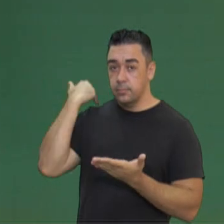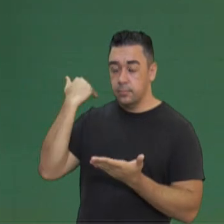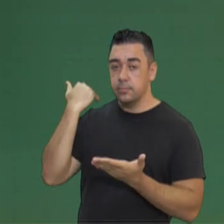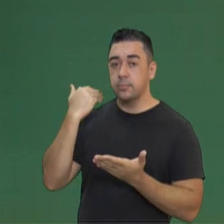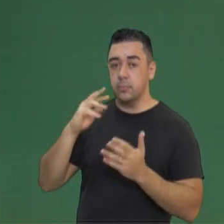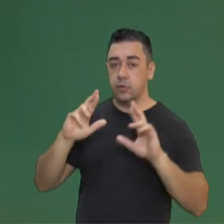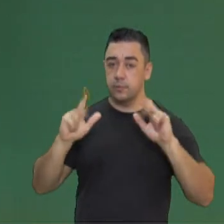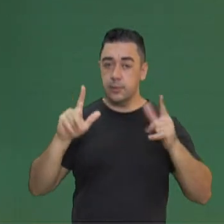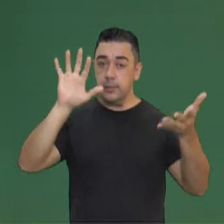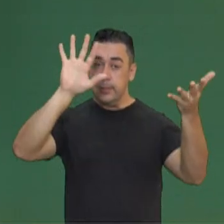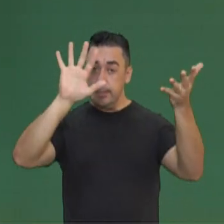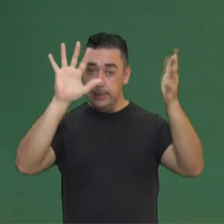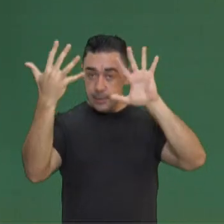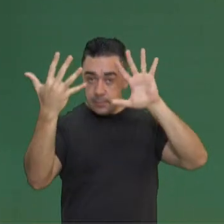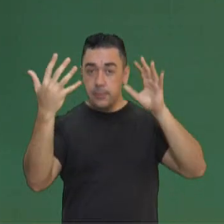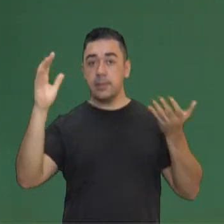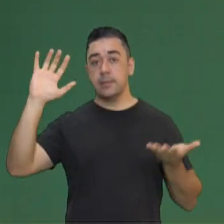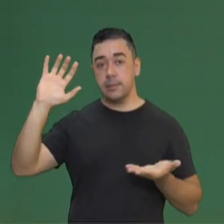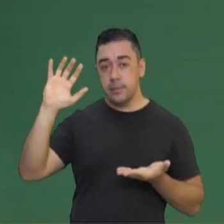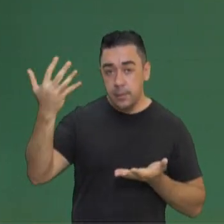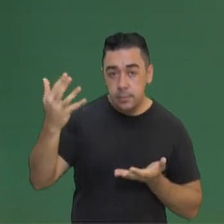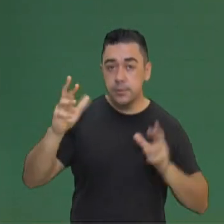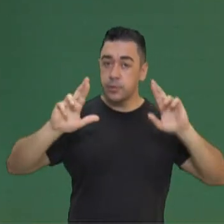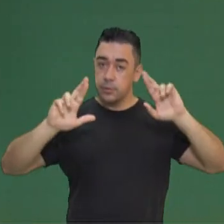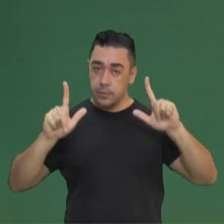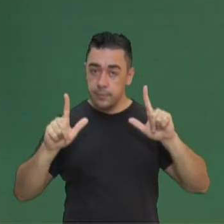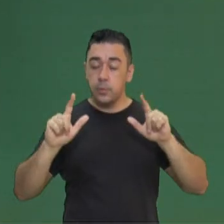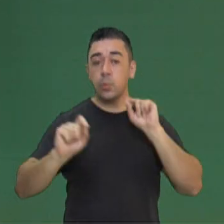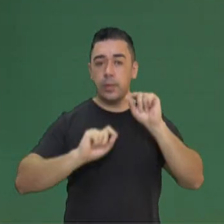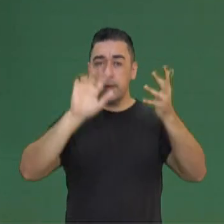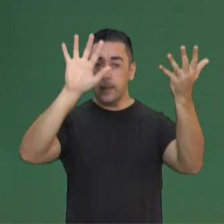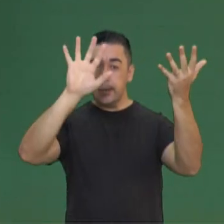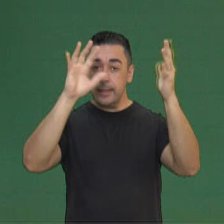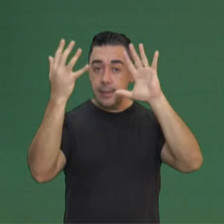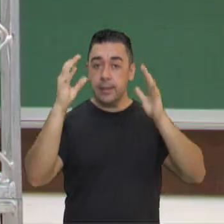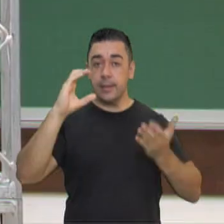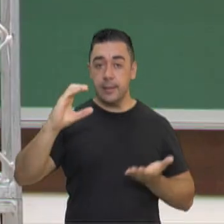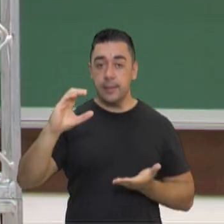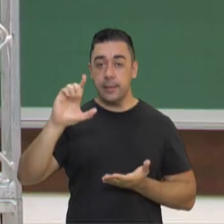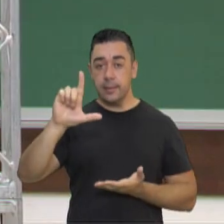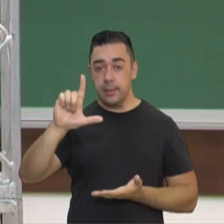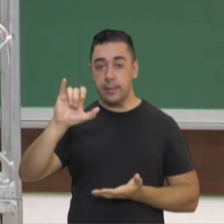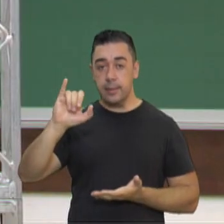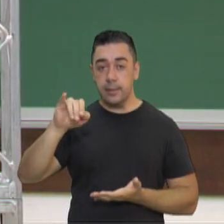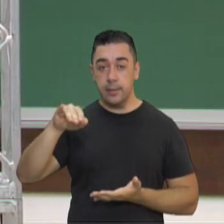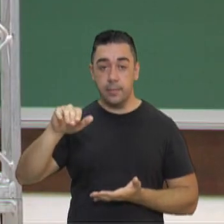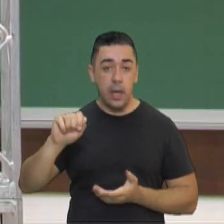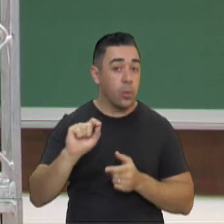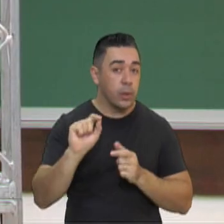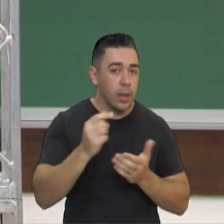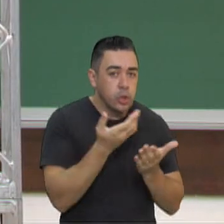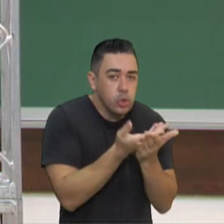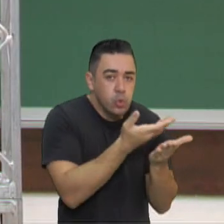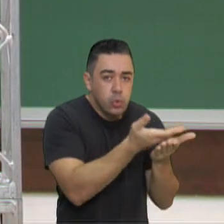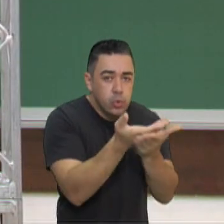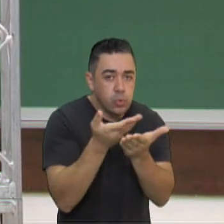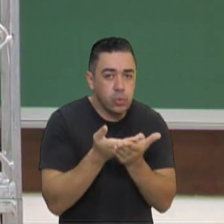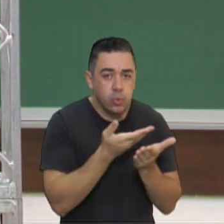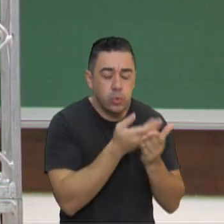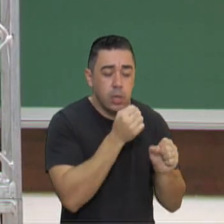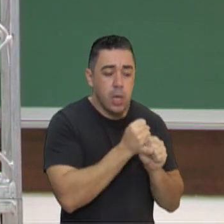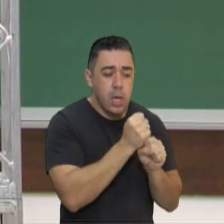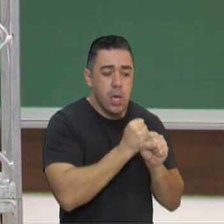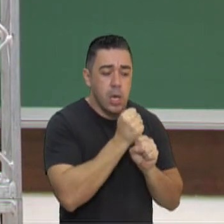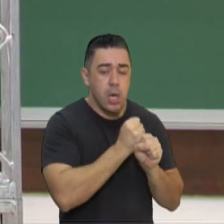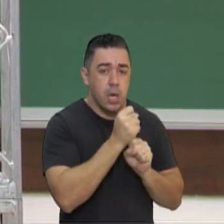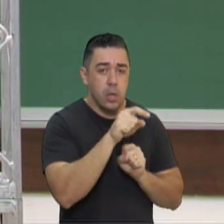clima e tempo. Vocês estão lembrados? Quando a gente fala em clima, né, é aquele conjunto de estudos ao longo de muitos